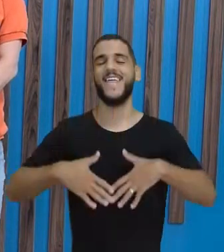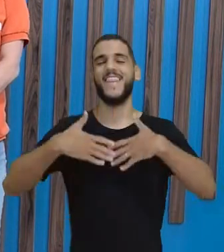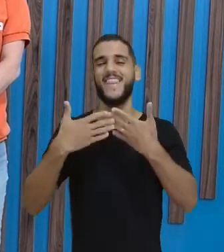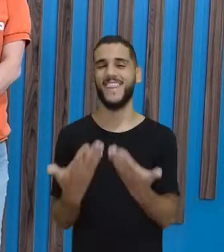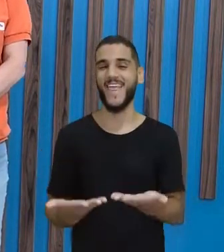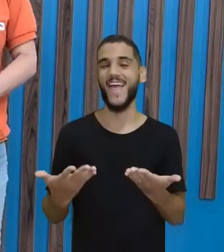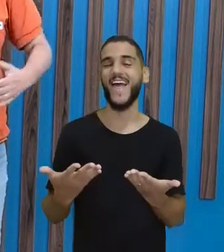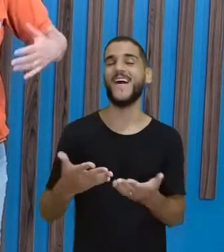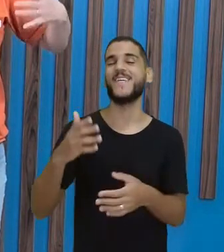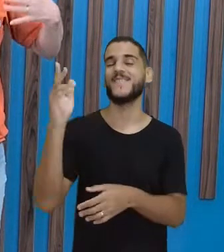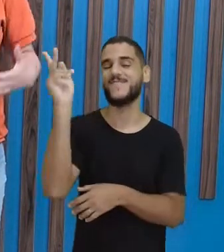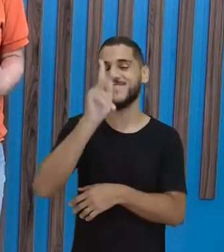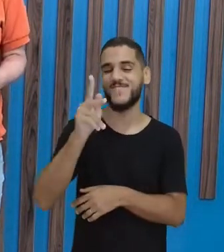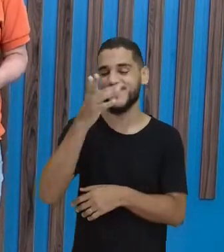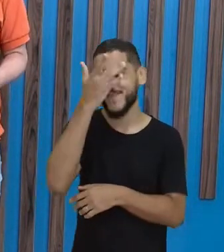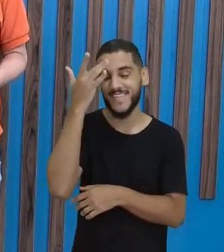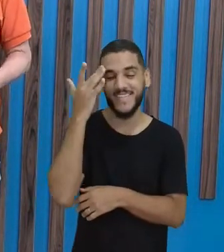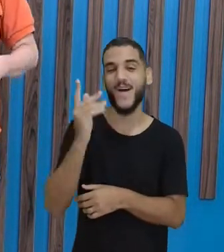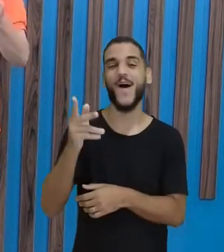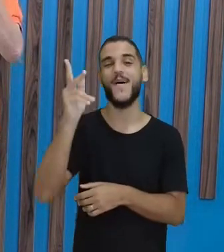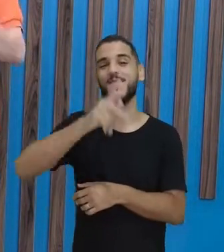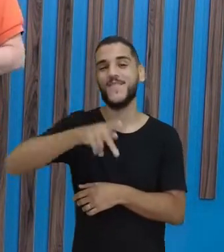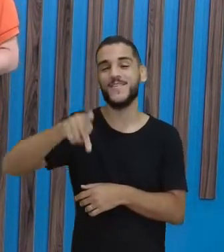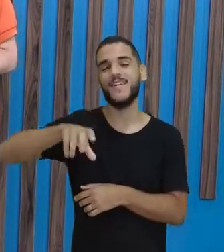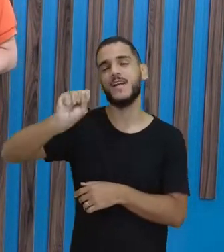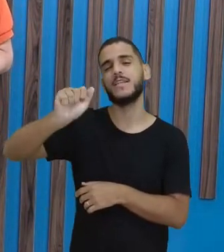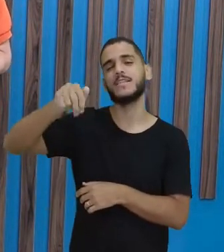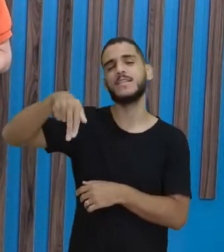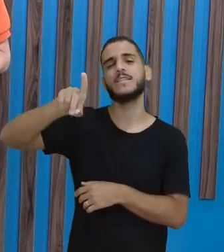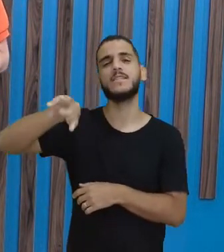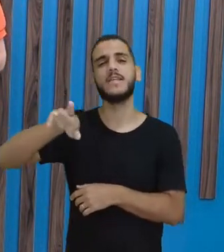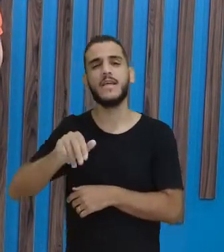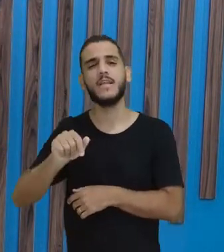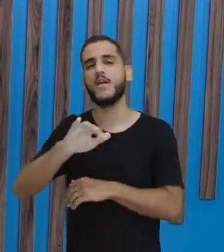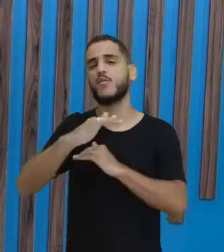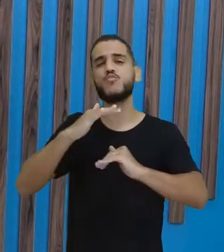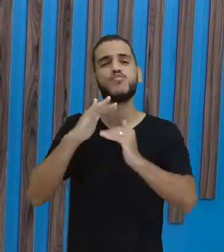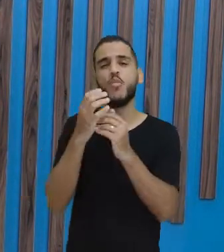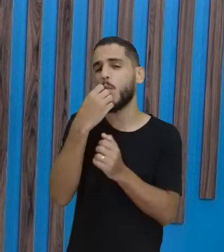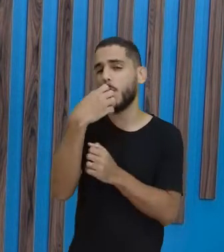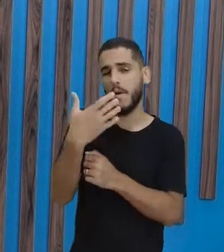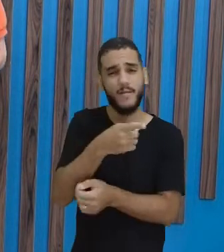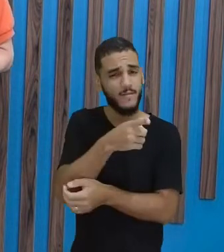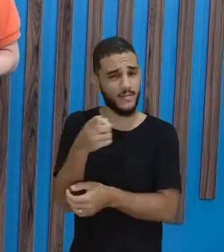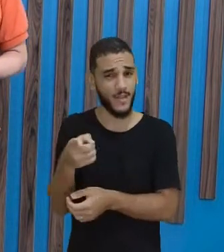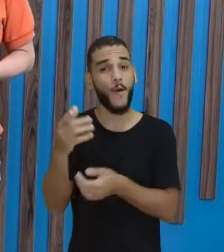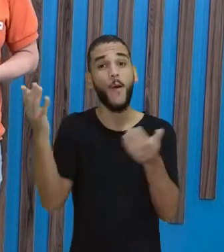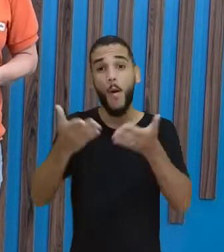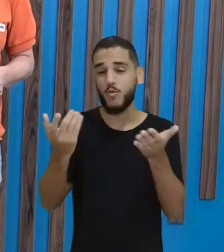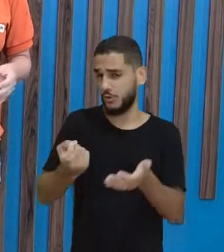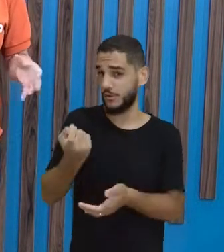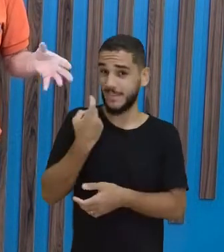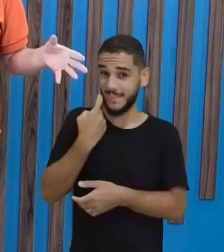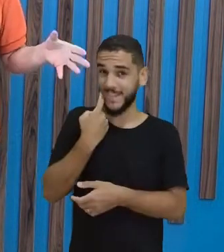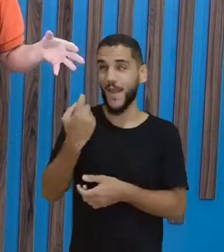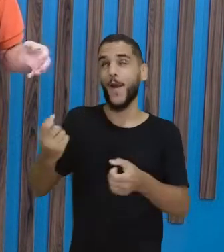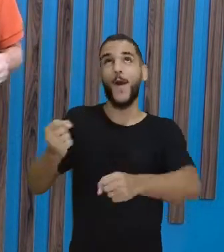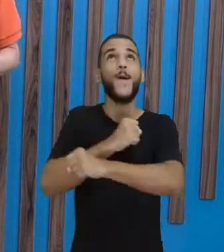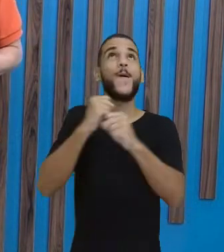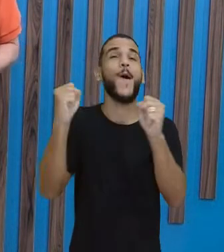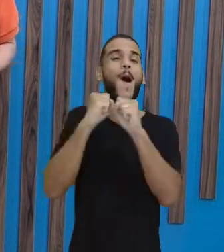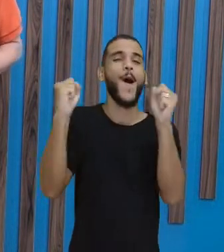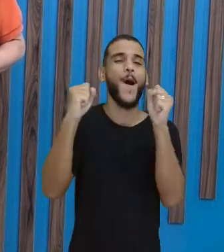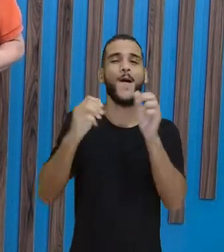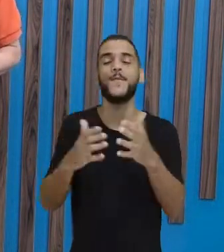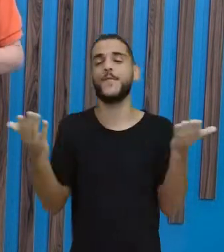aí, pessoal? Professora Sandra Duarte, como é que vocês estão? Tá tudo tranquilo? Pois é, sextou, né? E nessa sexta-feira, vamos